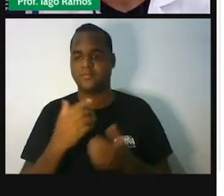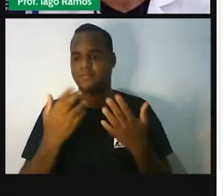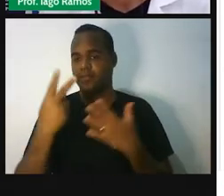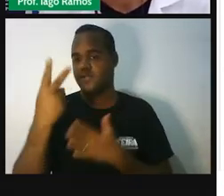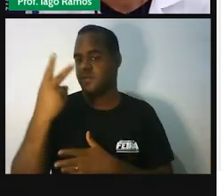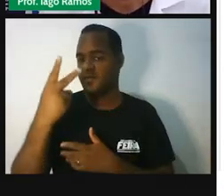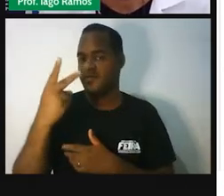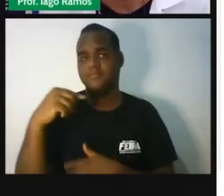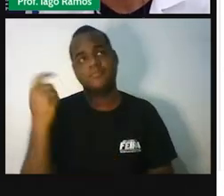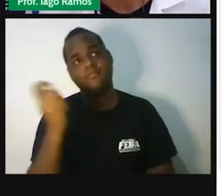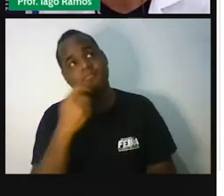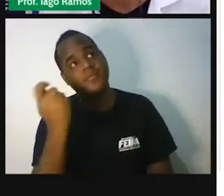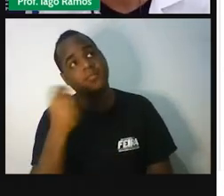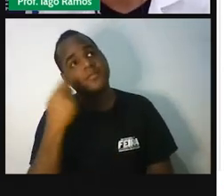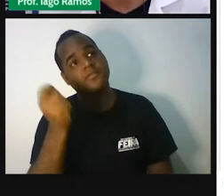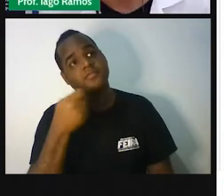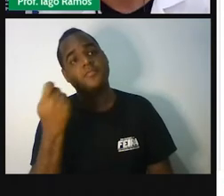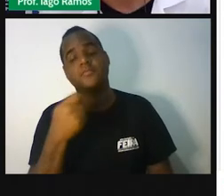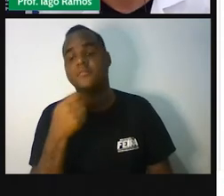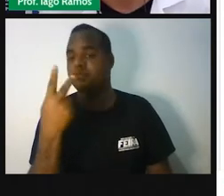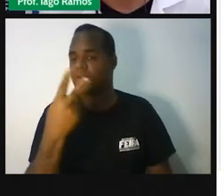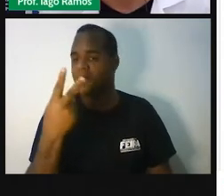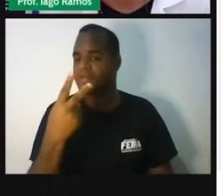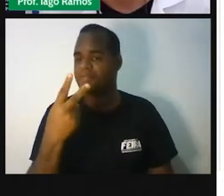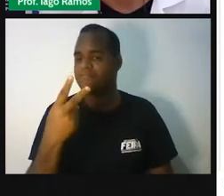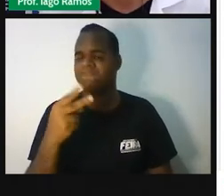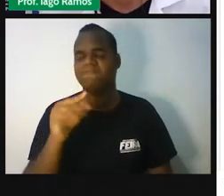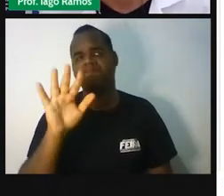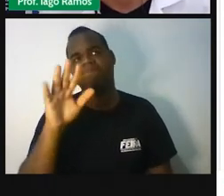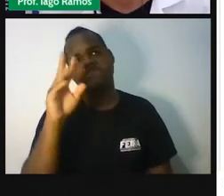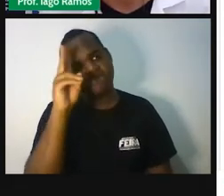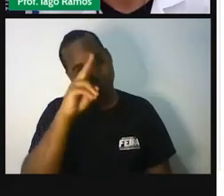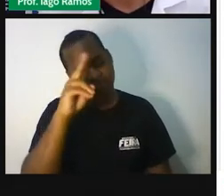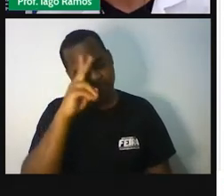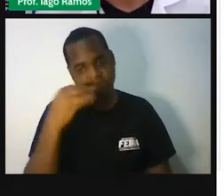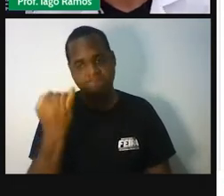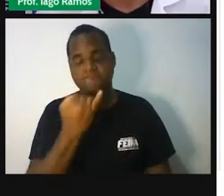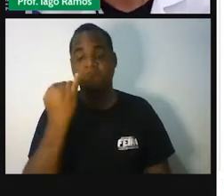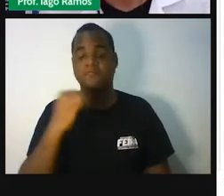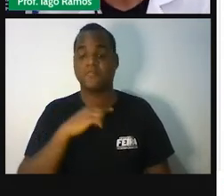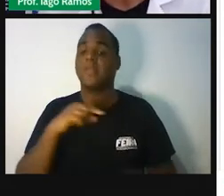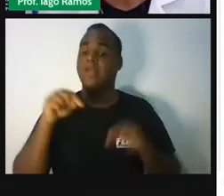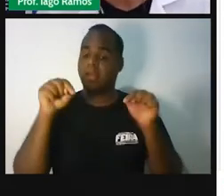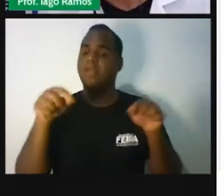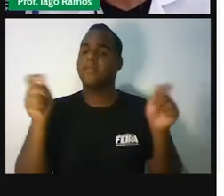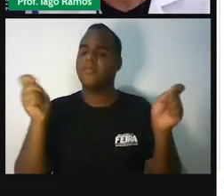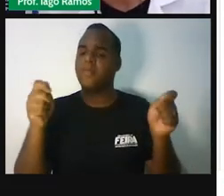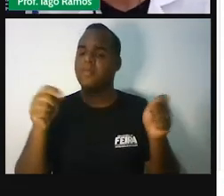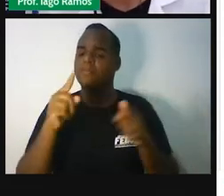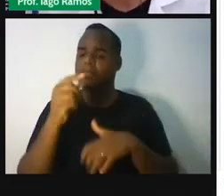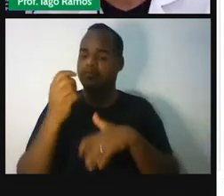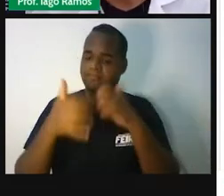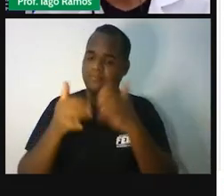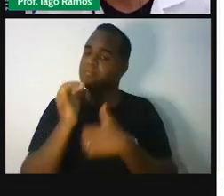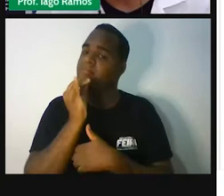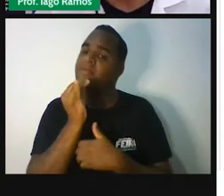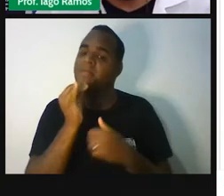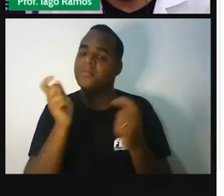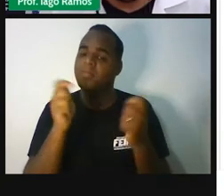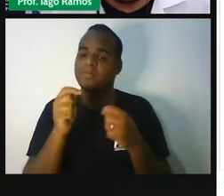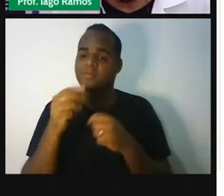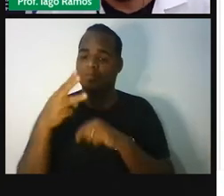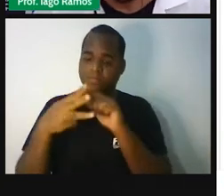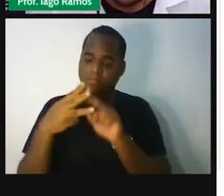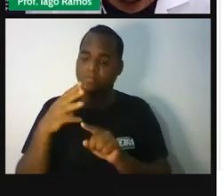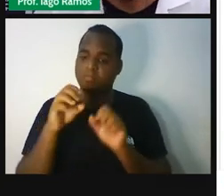segunda pipa, tá? Lembrando que aqui você pode fazer, por exemplo, as três pipas